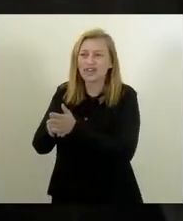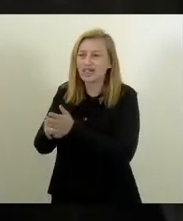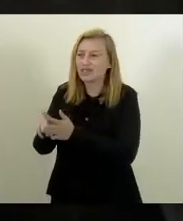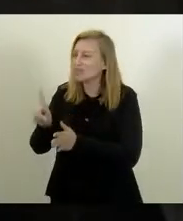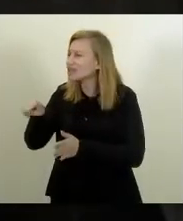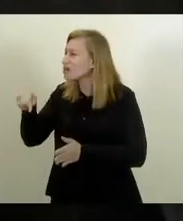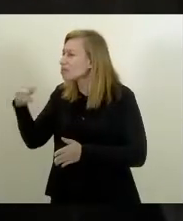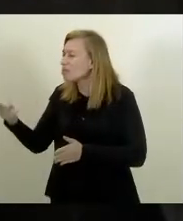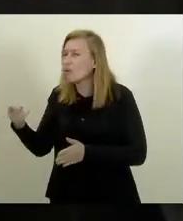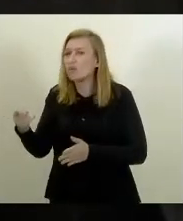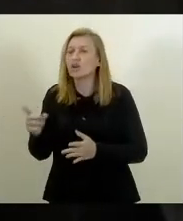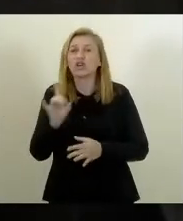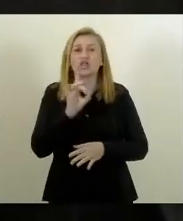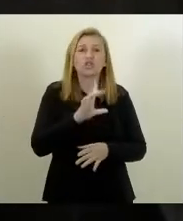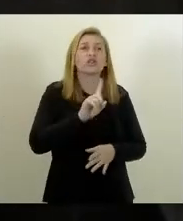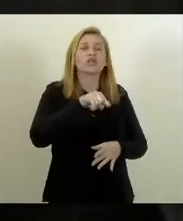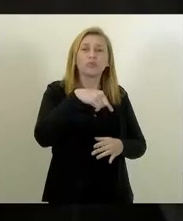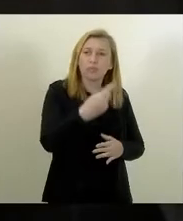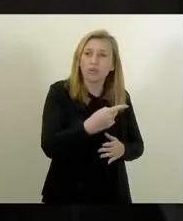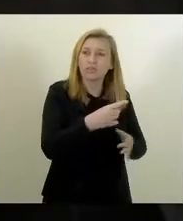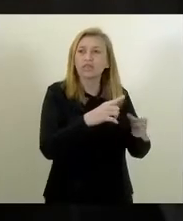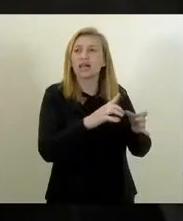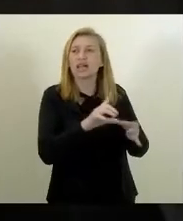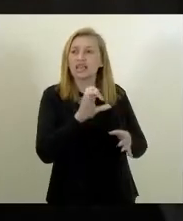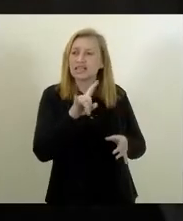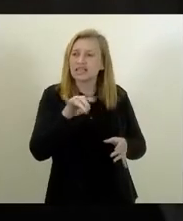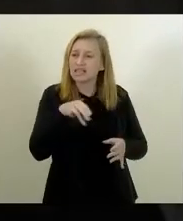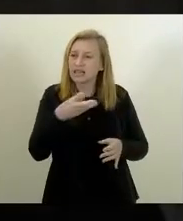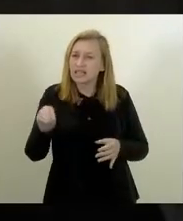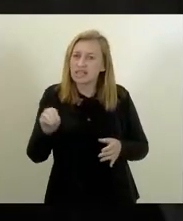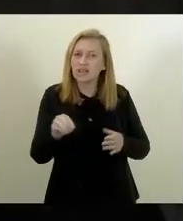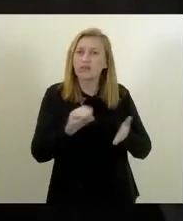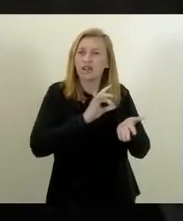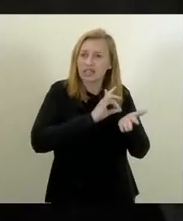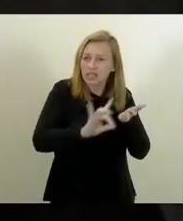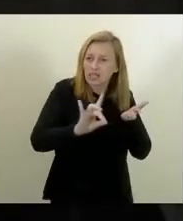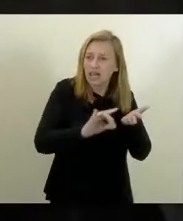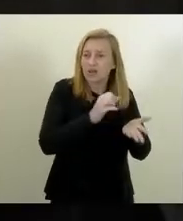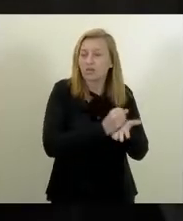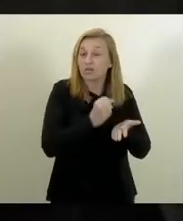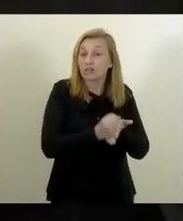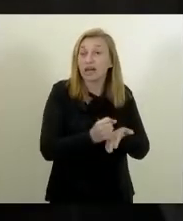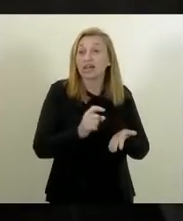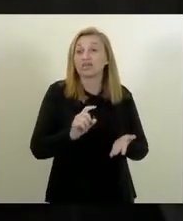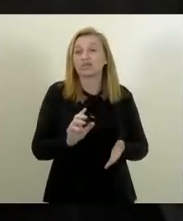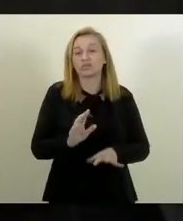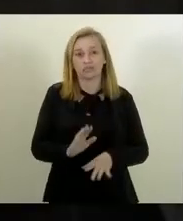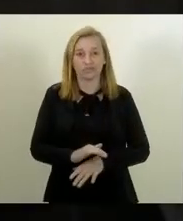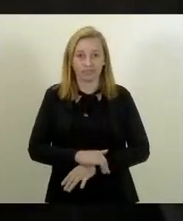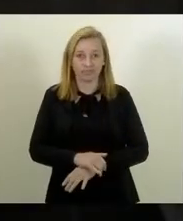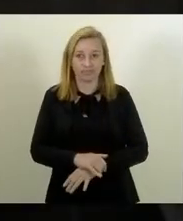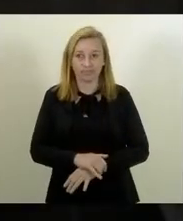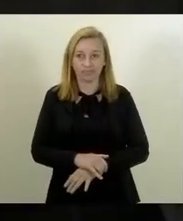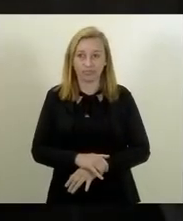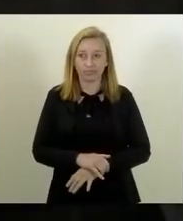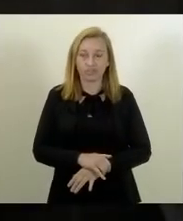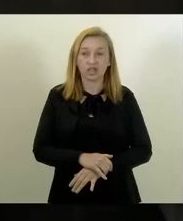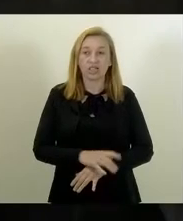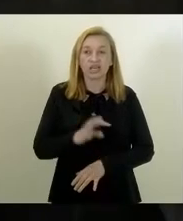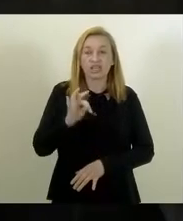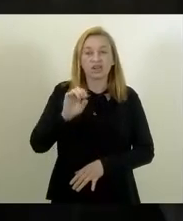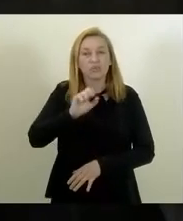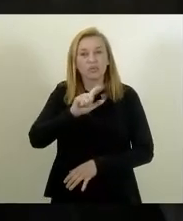tiver a licitação, assinar contrato, aí que vai entrar tribunal. Desde quando